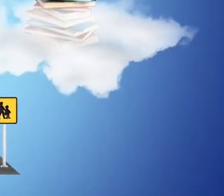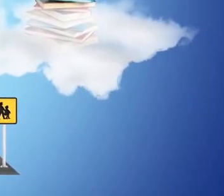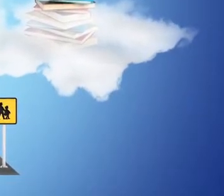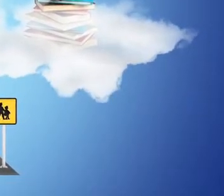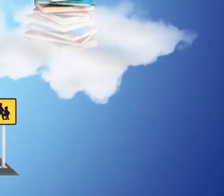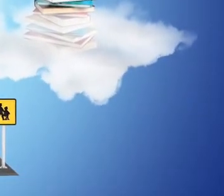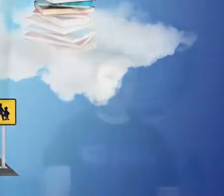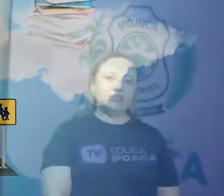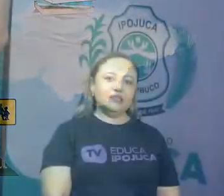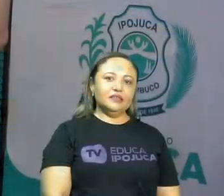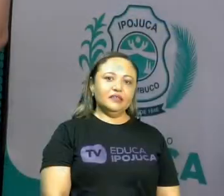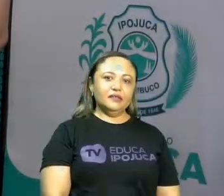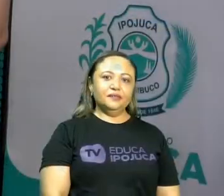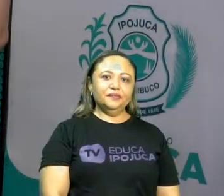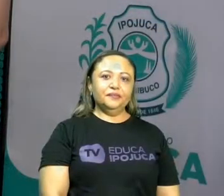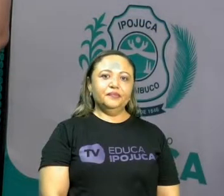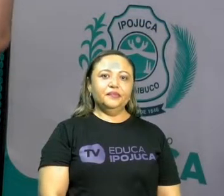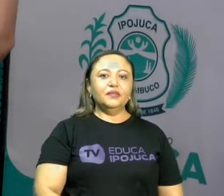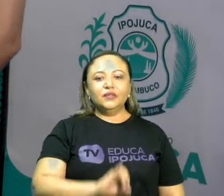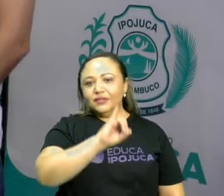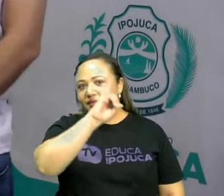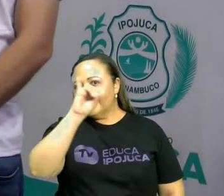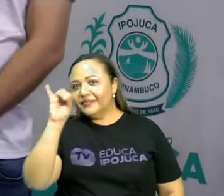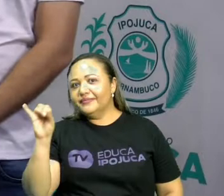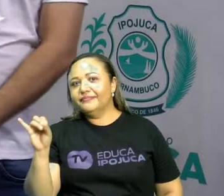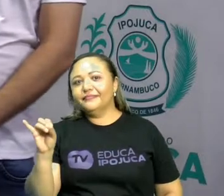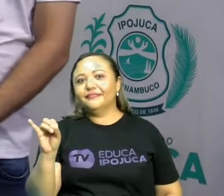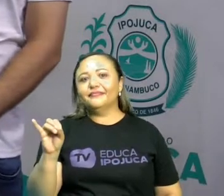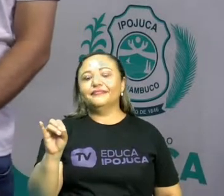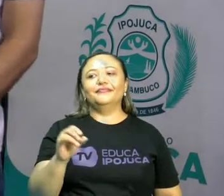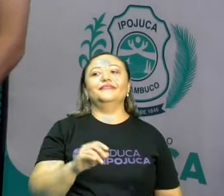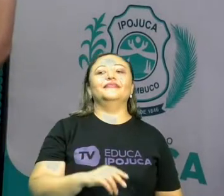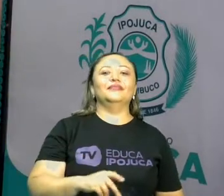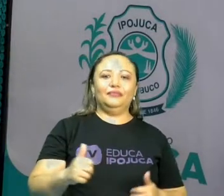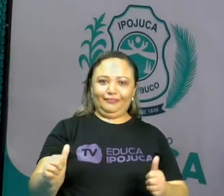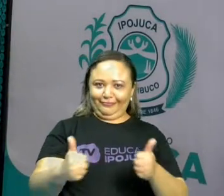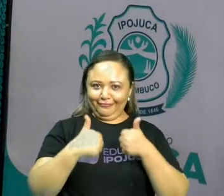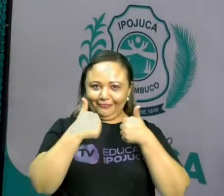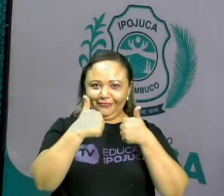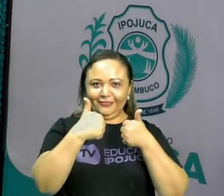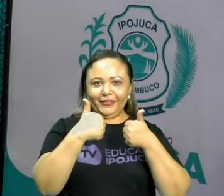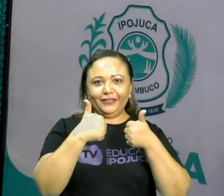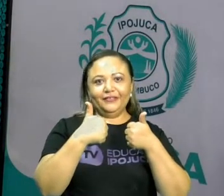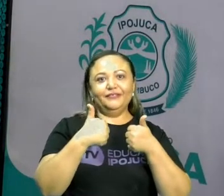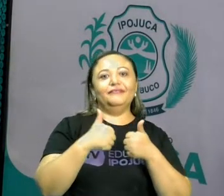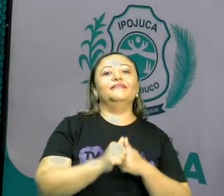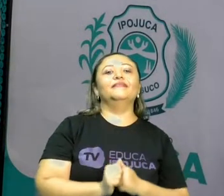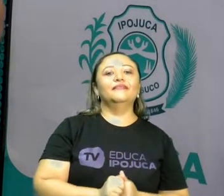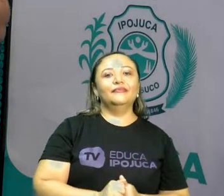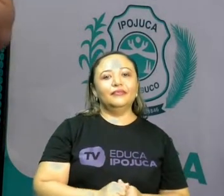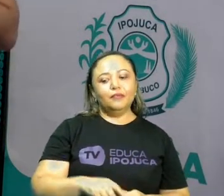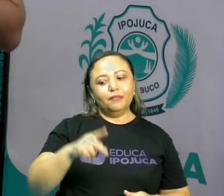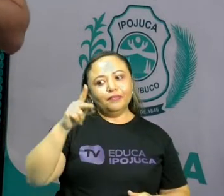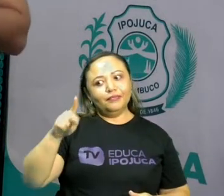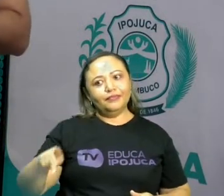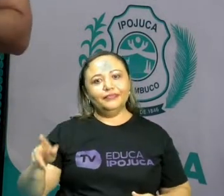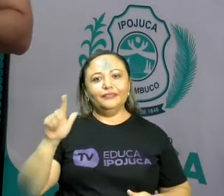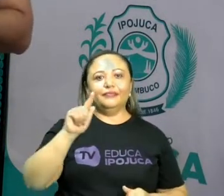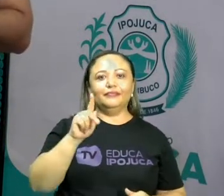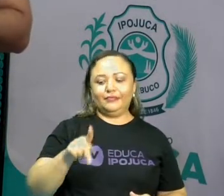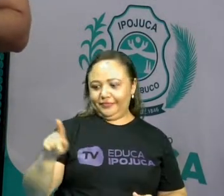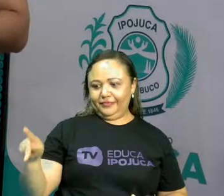E aí o Olá pessoal como é que estão vocês aqui eu